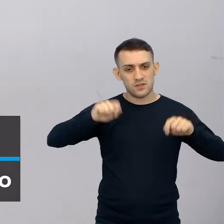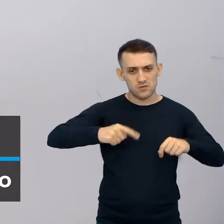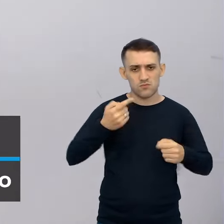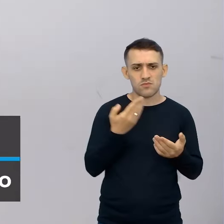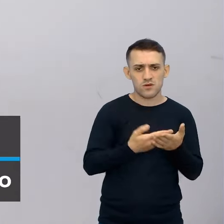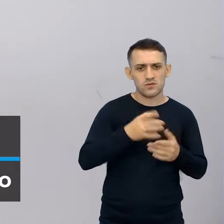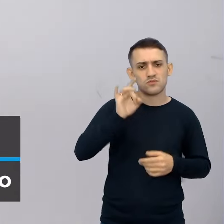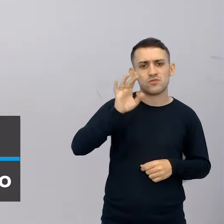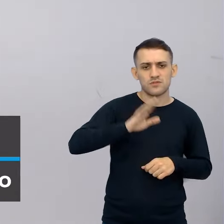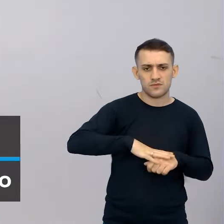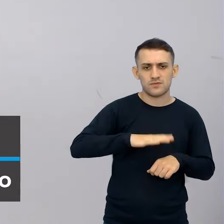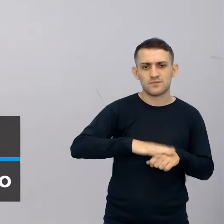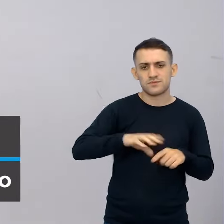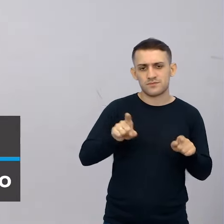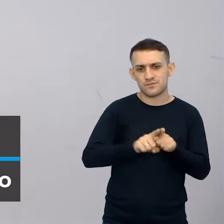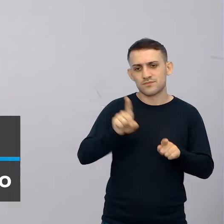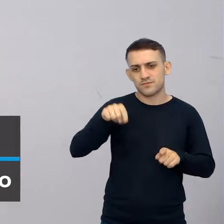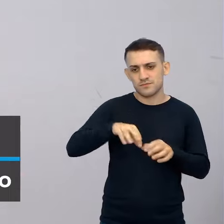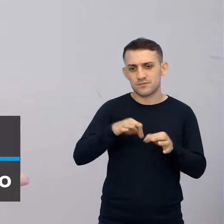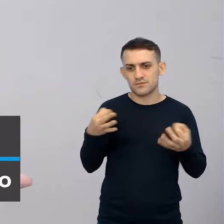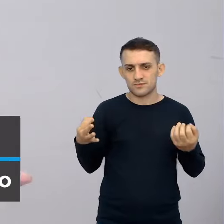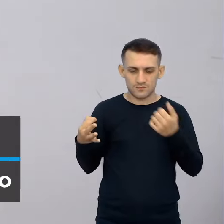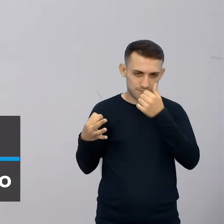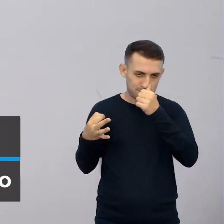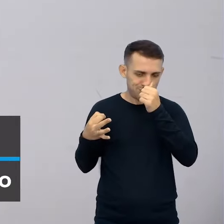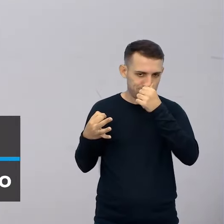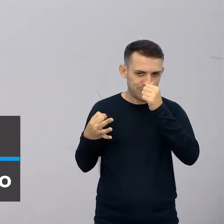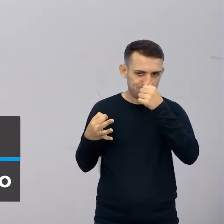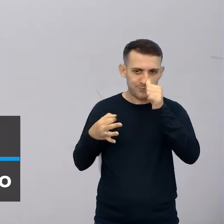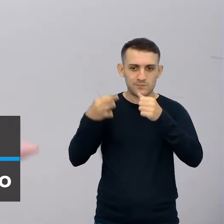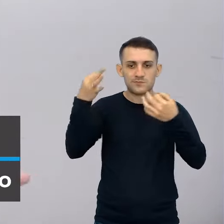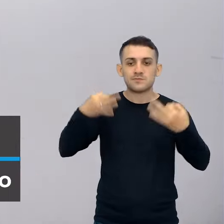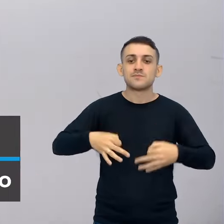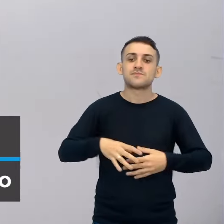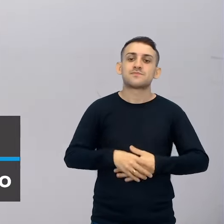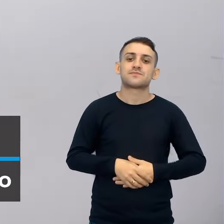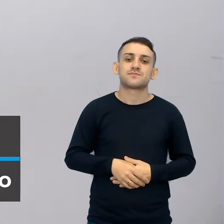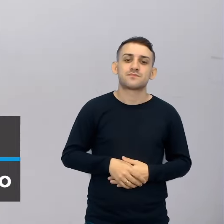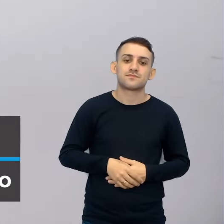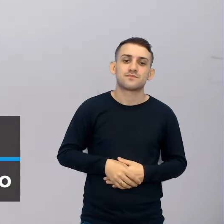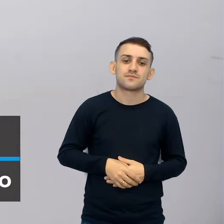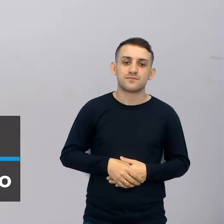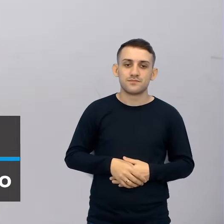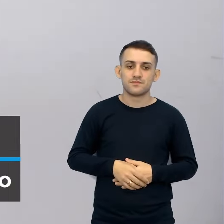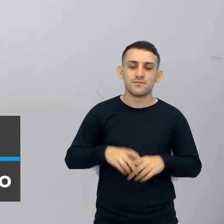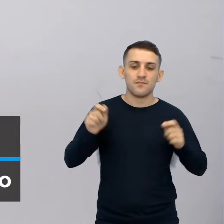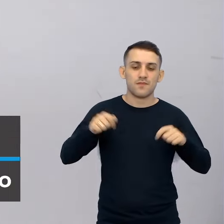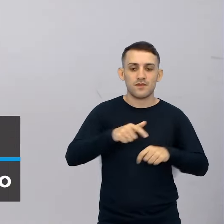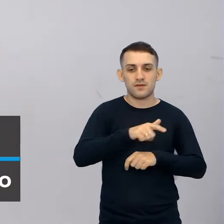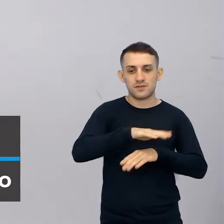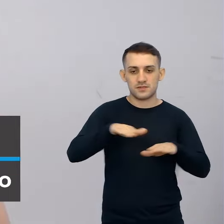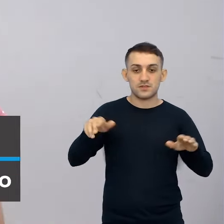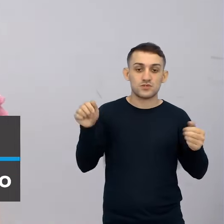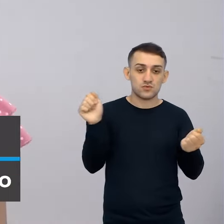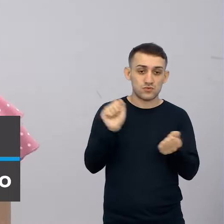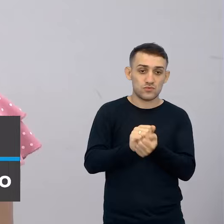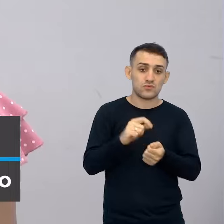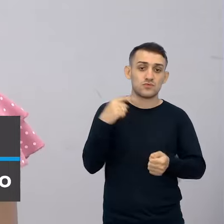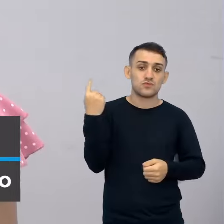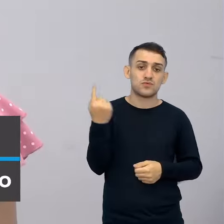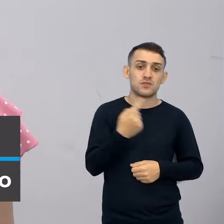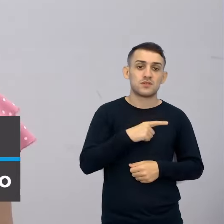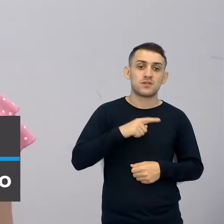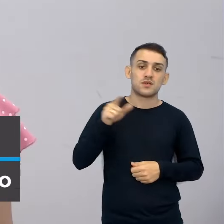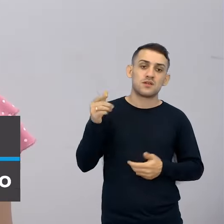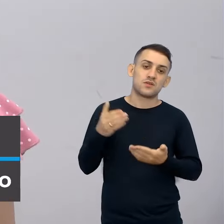coisa mais simples, não quer dizer que seja mais rápida, mas mais simples para a criança acompanhar. Então, quando a gente traz lá no